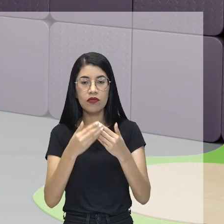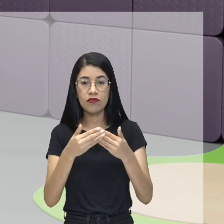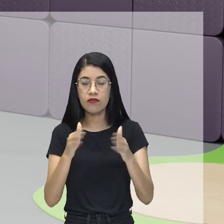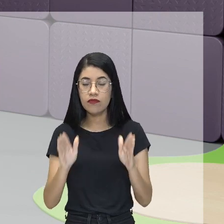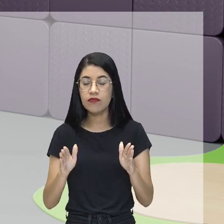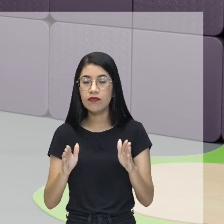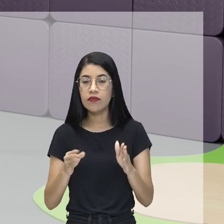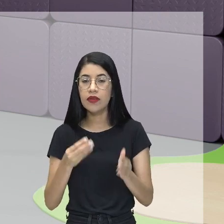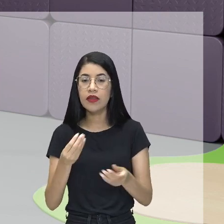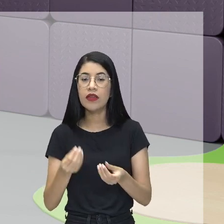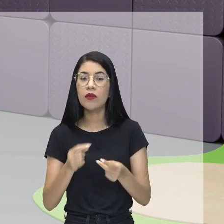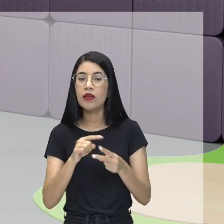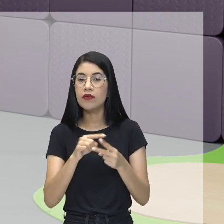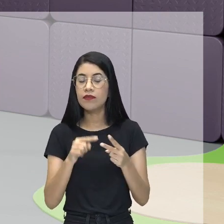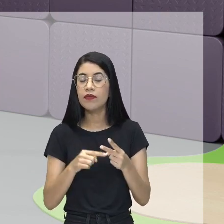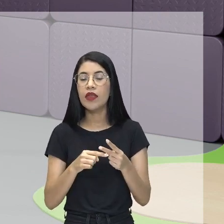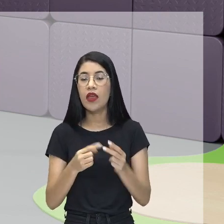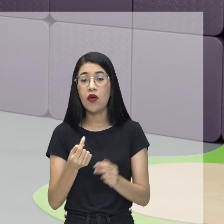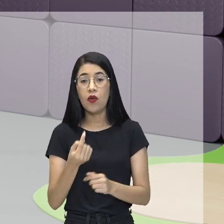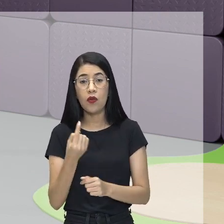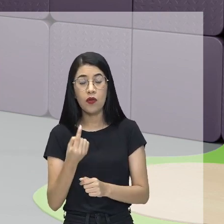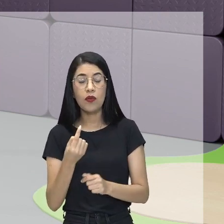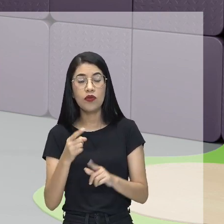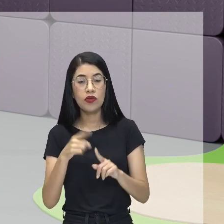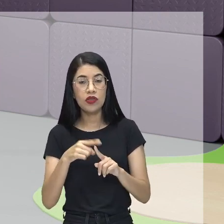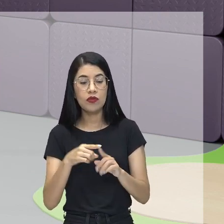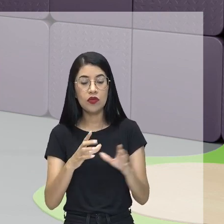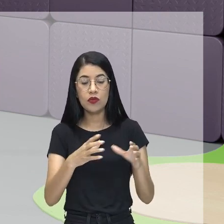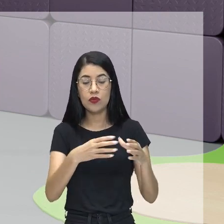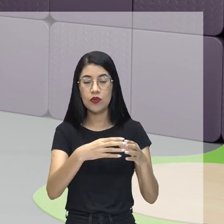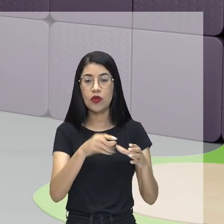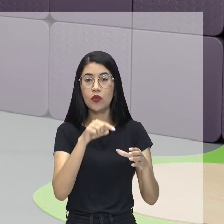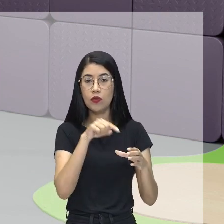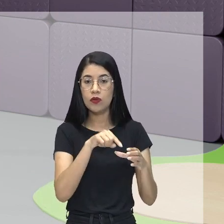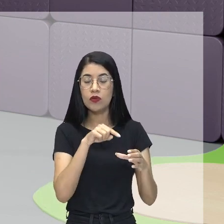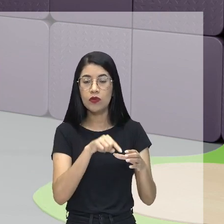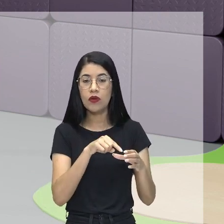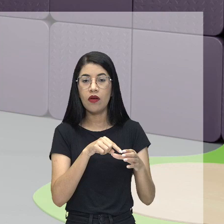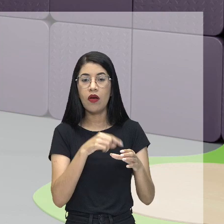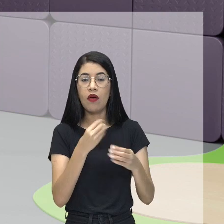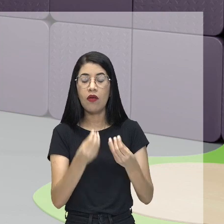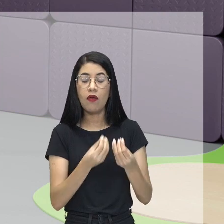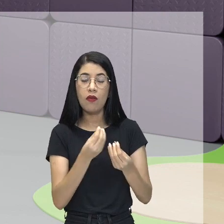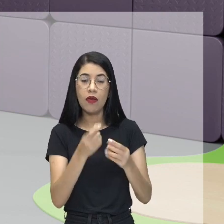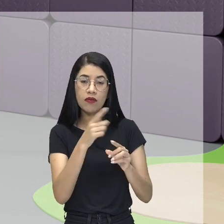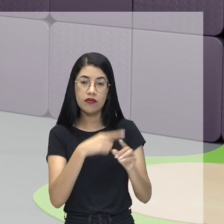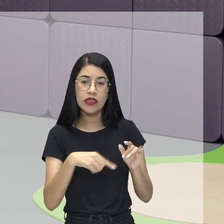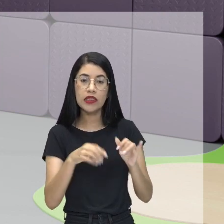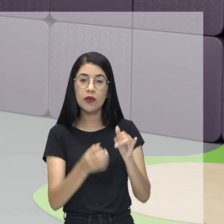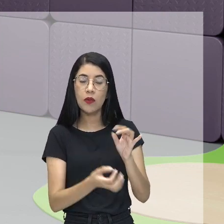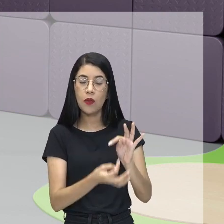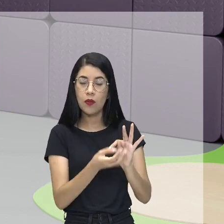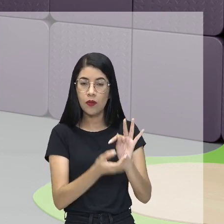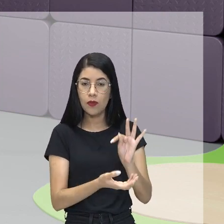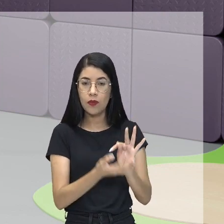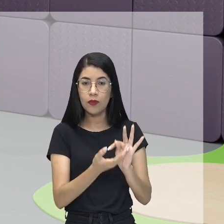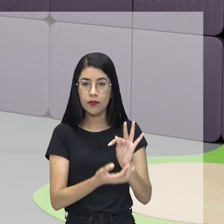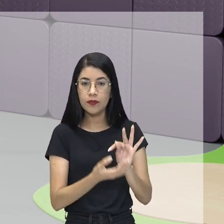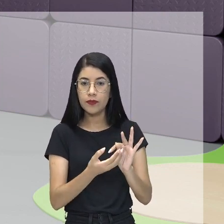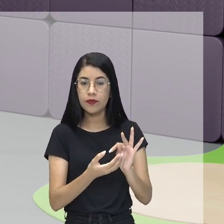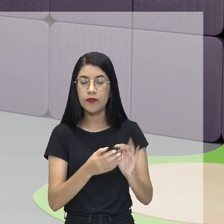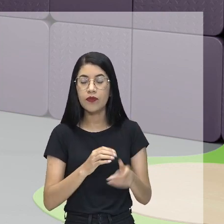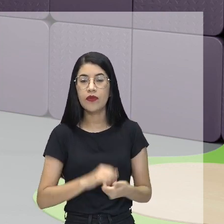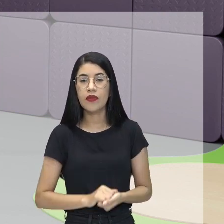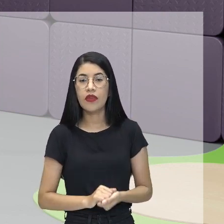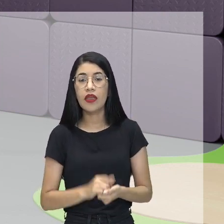estamos falando aí da primeira classificação quanto ao ciclo termodinâmico dessas máquinas térmicas e que